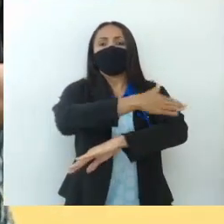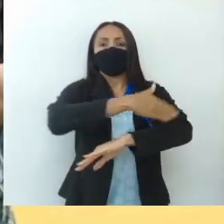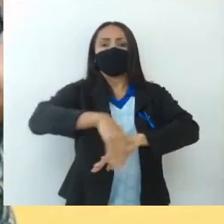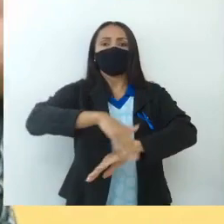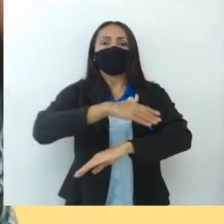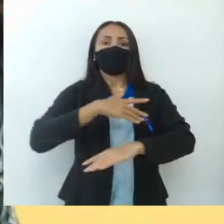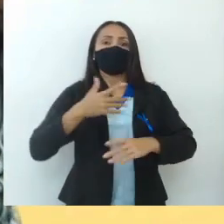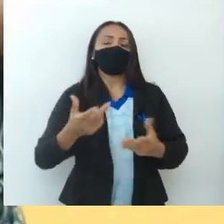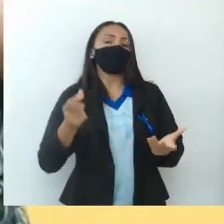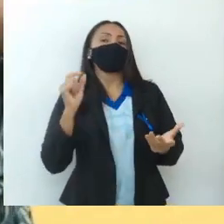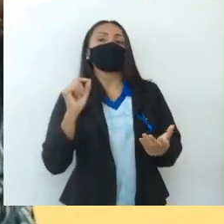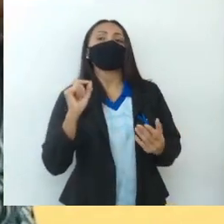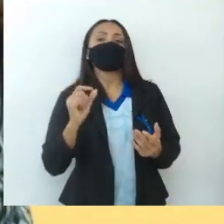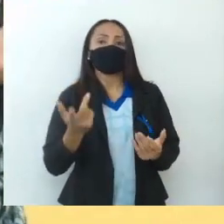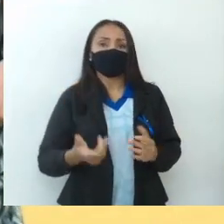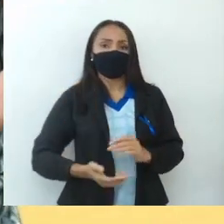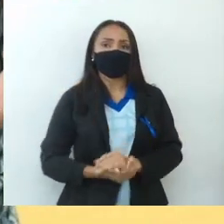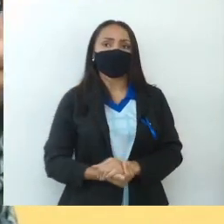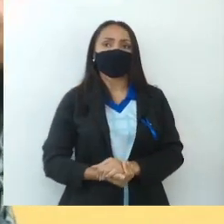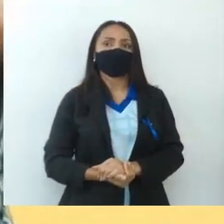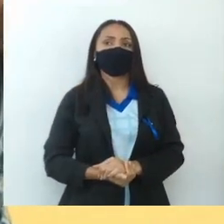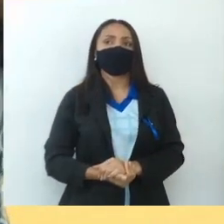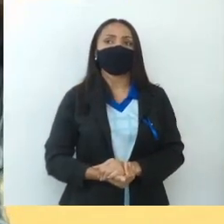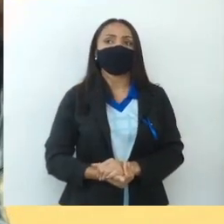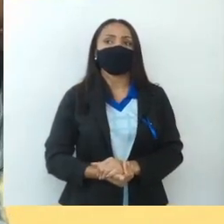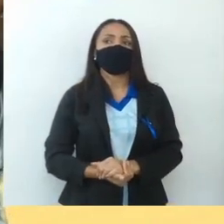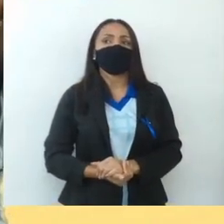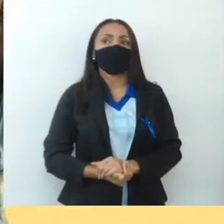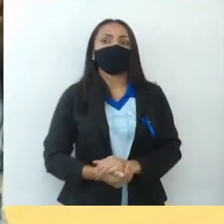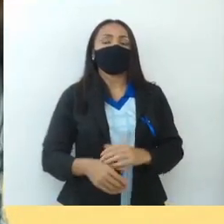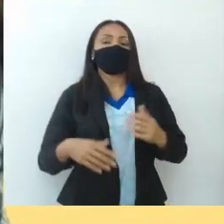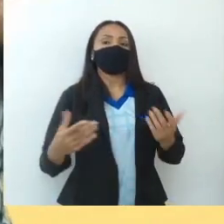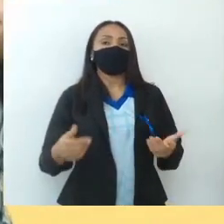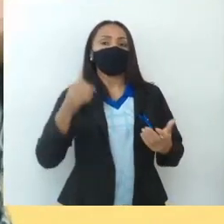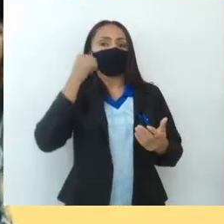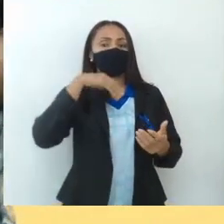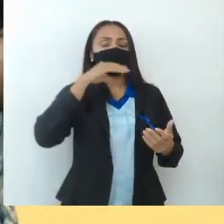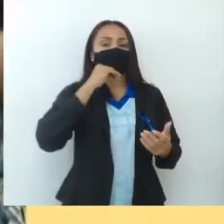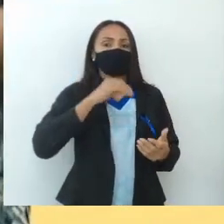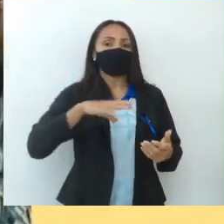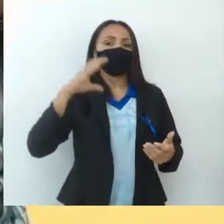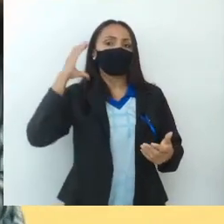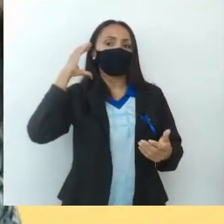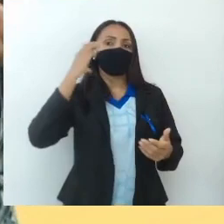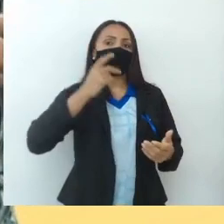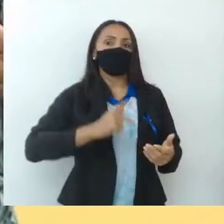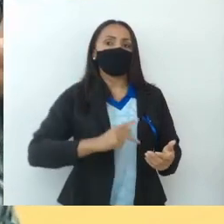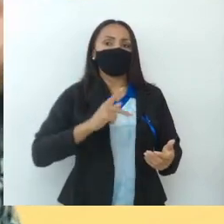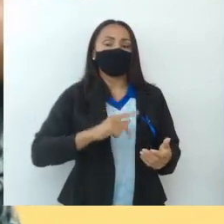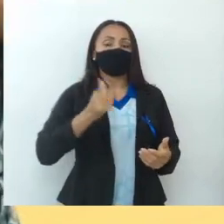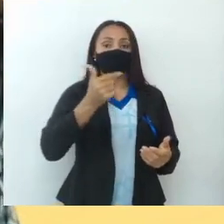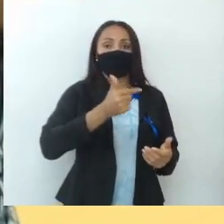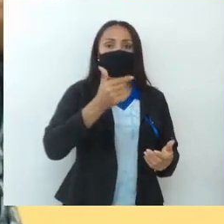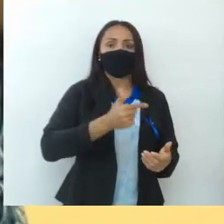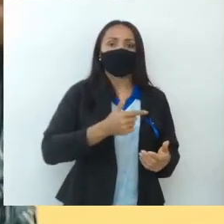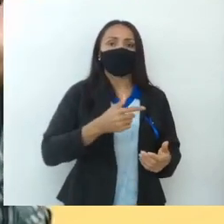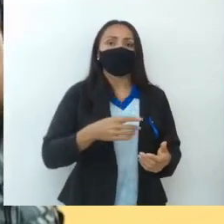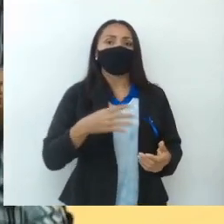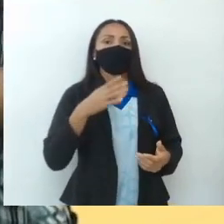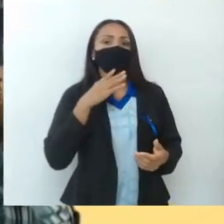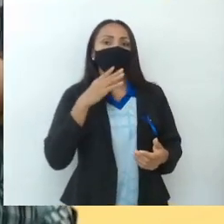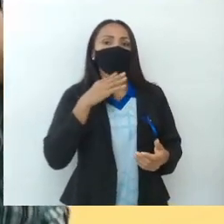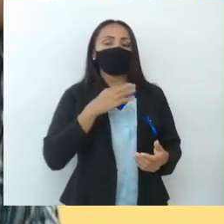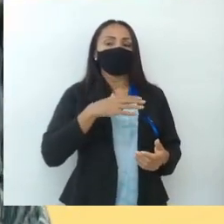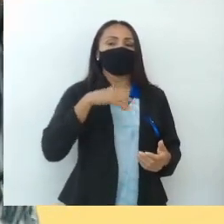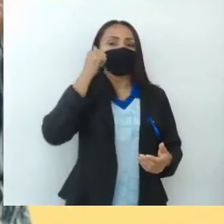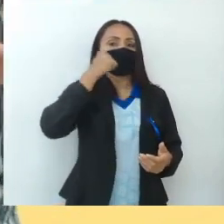de quem? Rua da Imperatriz Teresa Cristina, a esposa de Dom Pedro II, né? Também conhecida como Mãe dos